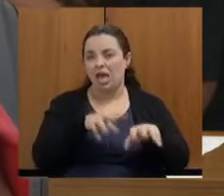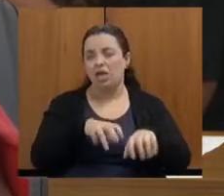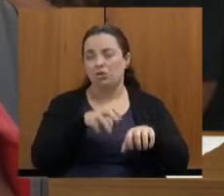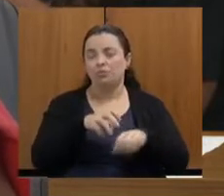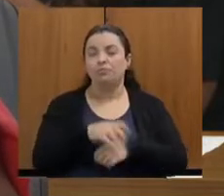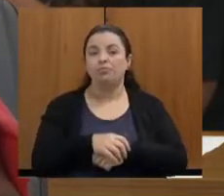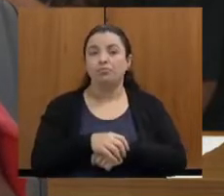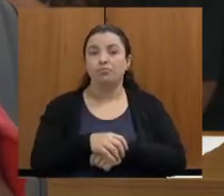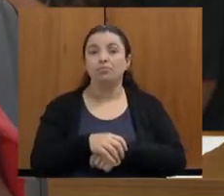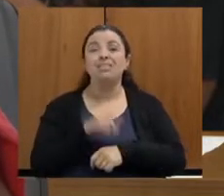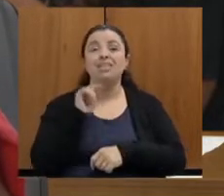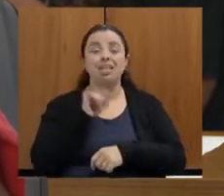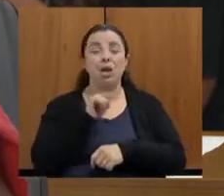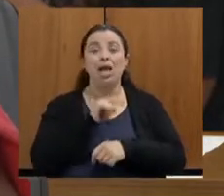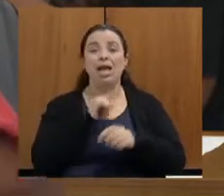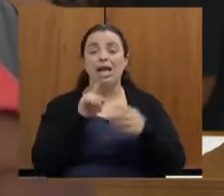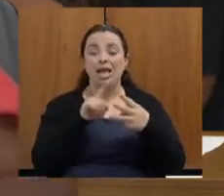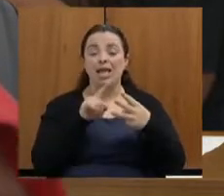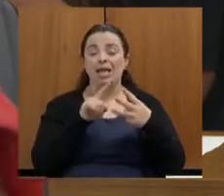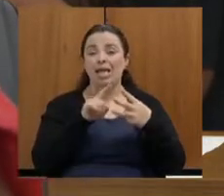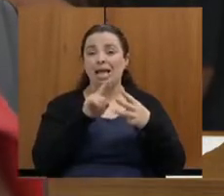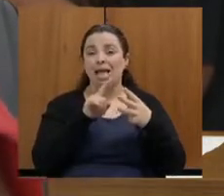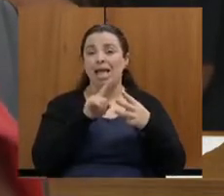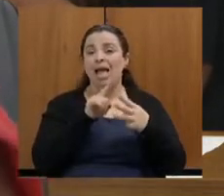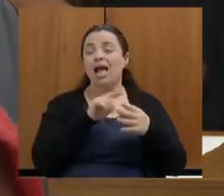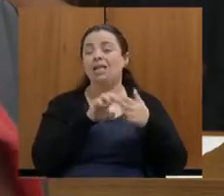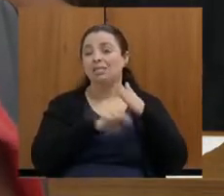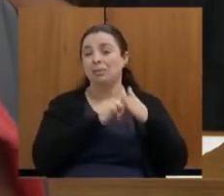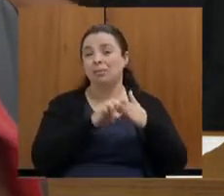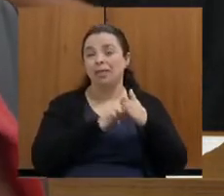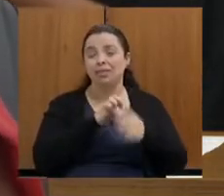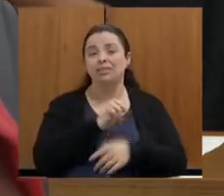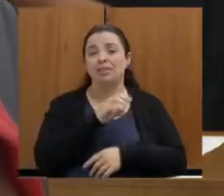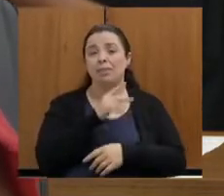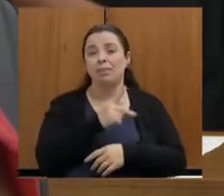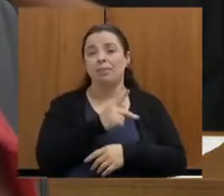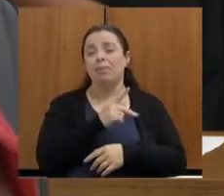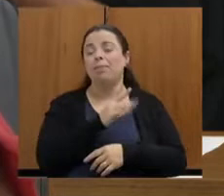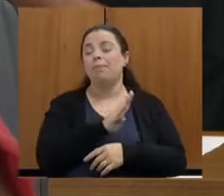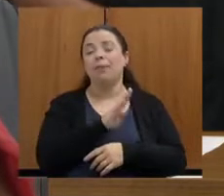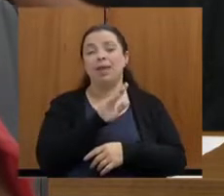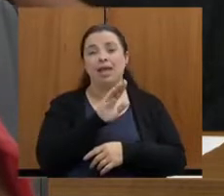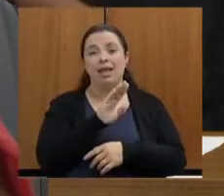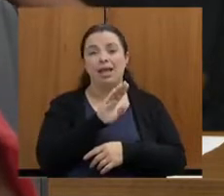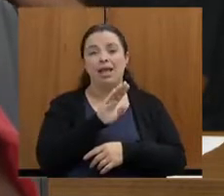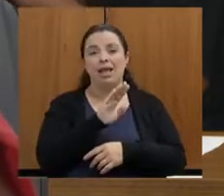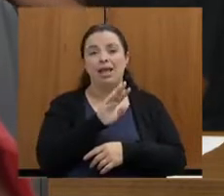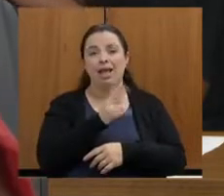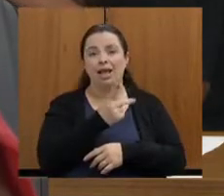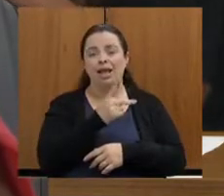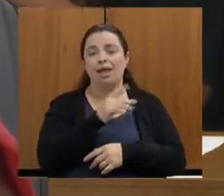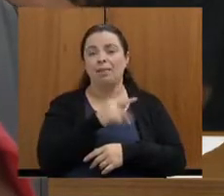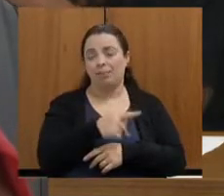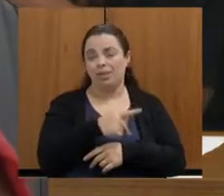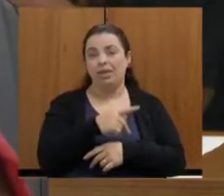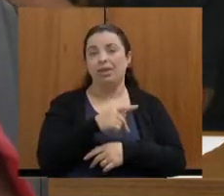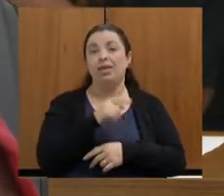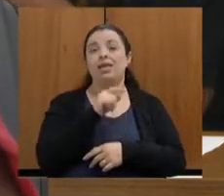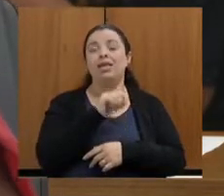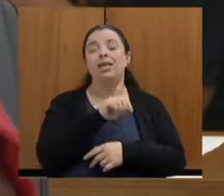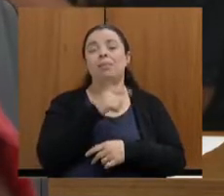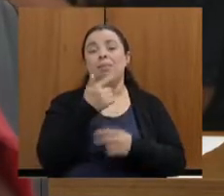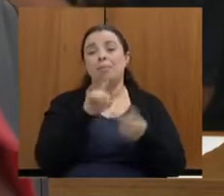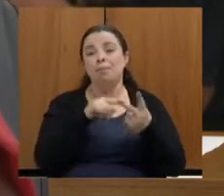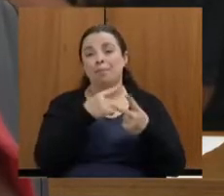antecedentes que poderiam ter diminuído ou não acontecido fatos como